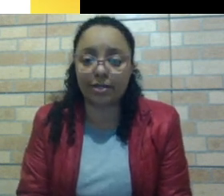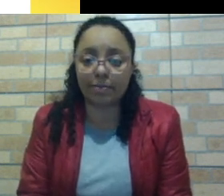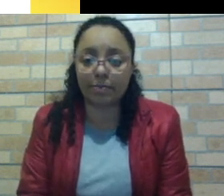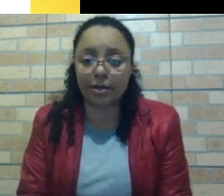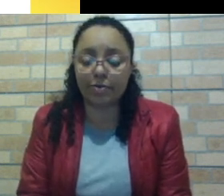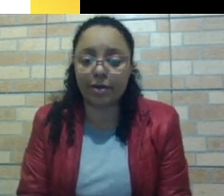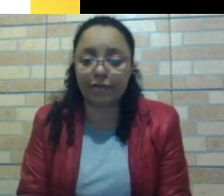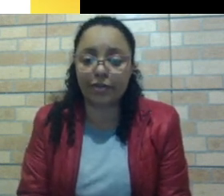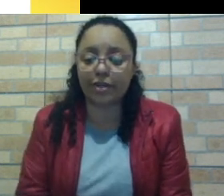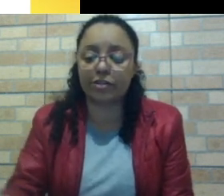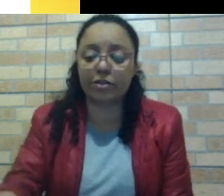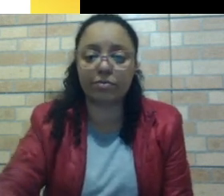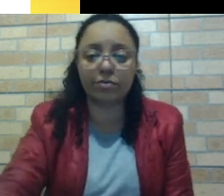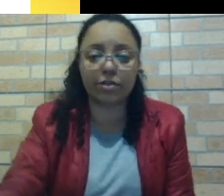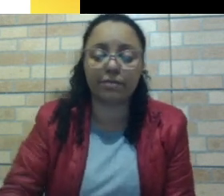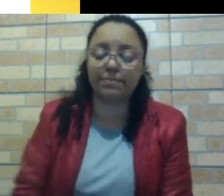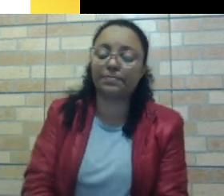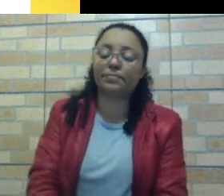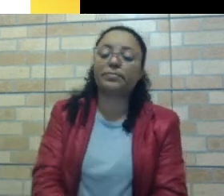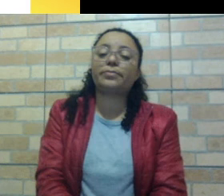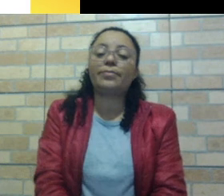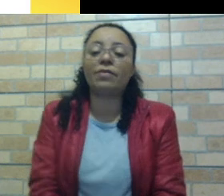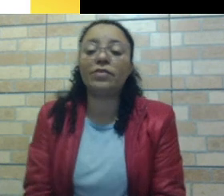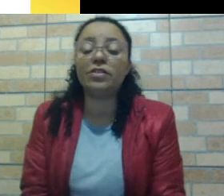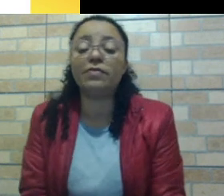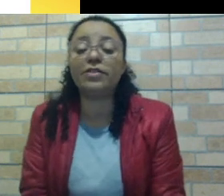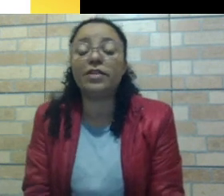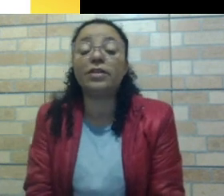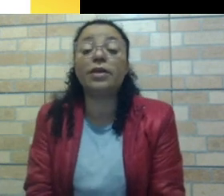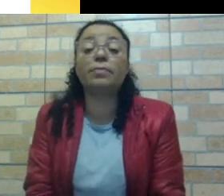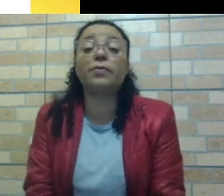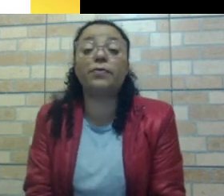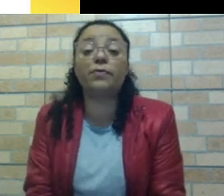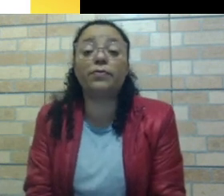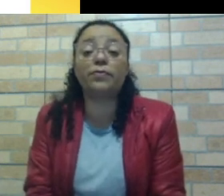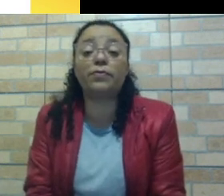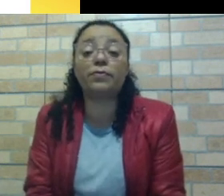está a letra P e o F, que é o segundo aqui, vocês vão fazer